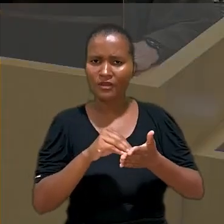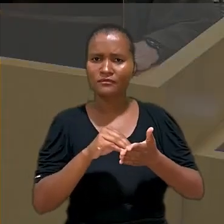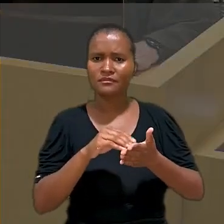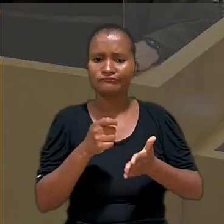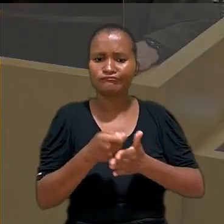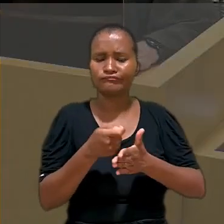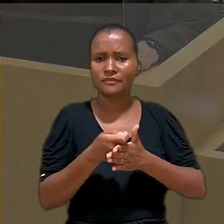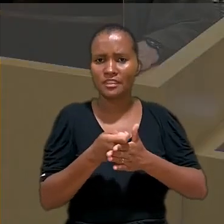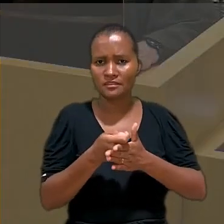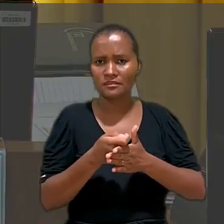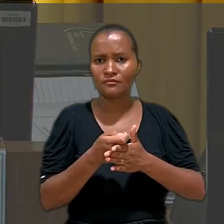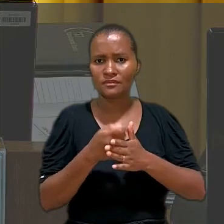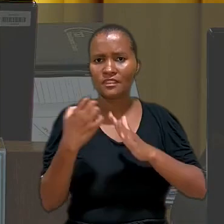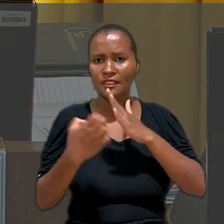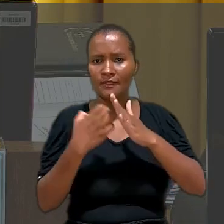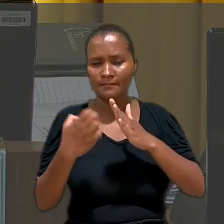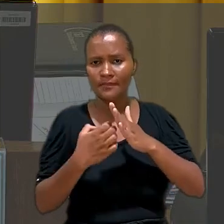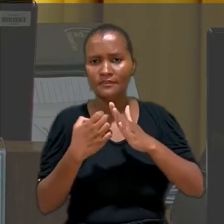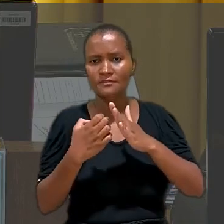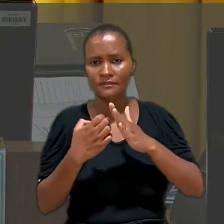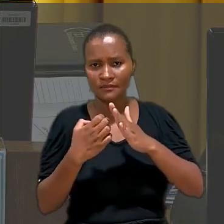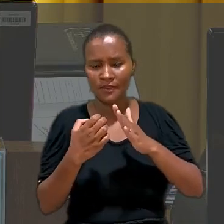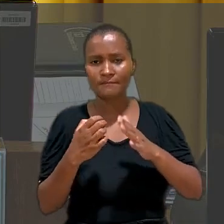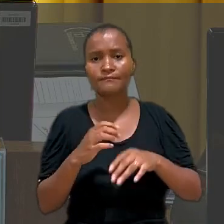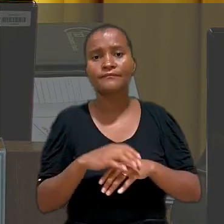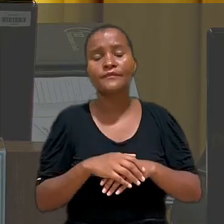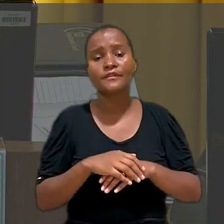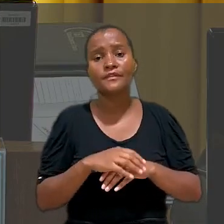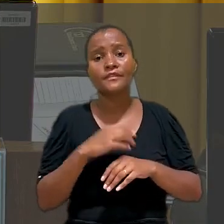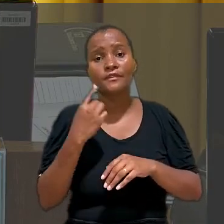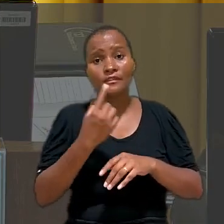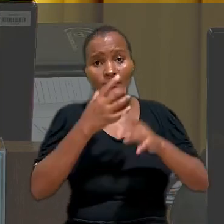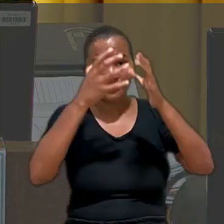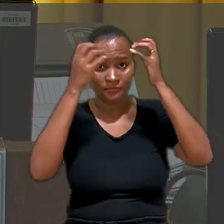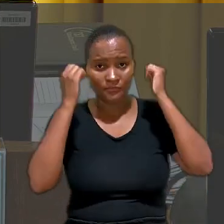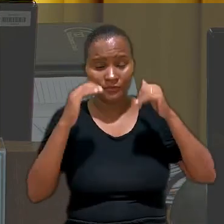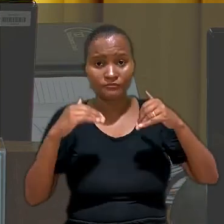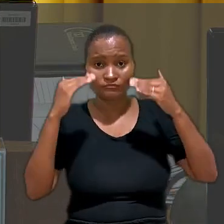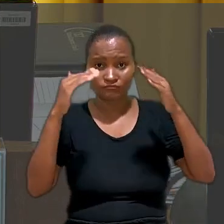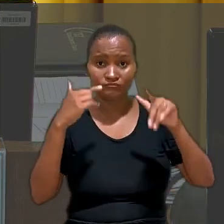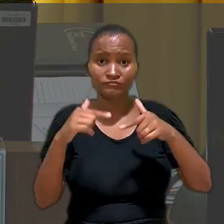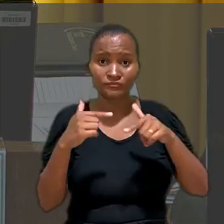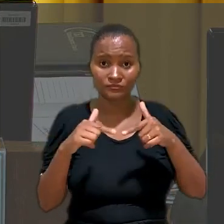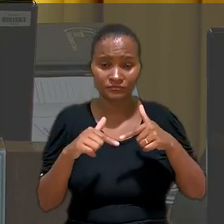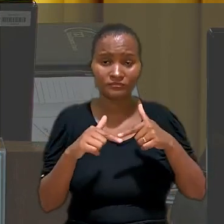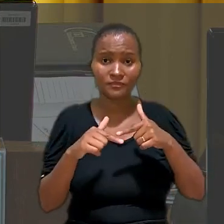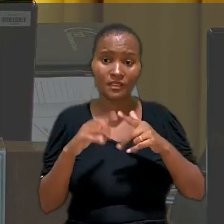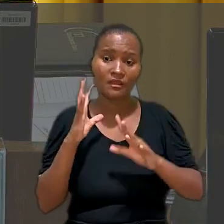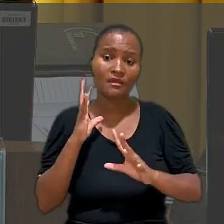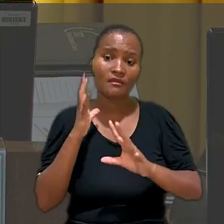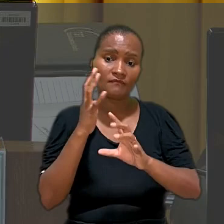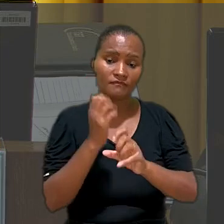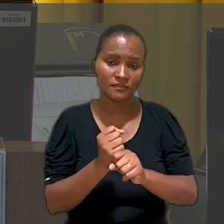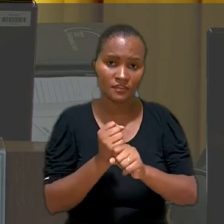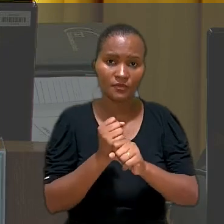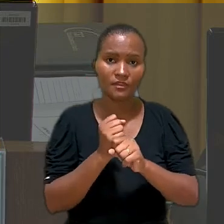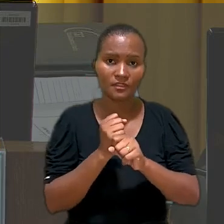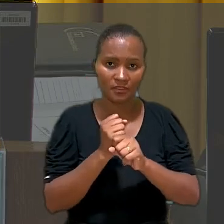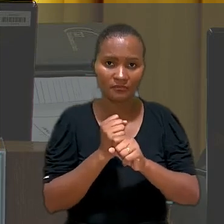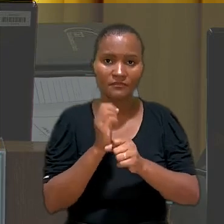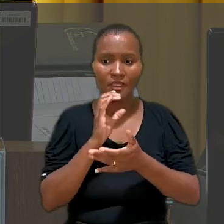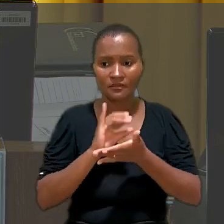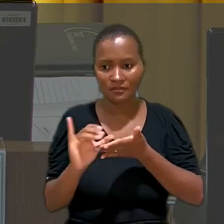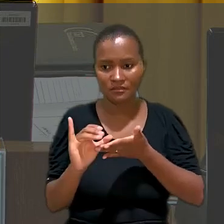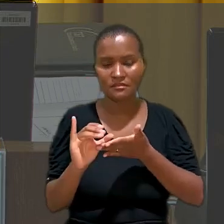dos deveres do empregador. É entendimento aqui do Tribunal Superior do Trabalho, em instância extraordinária, a revisão